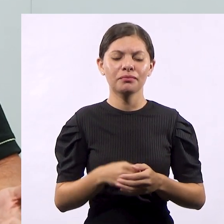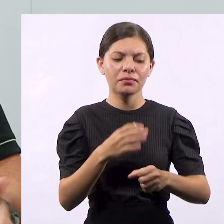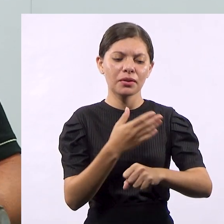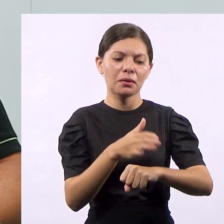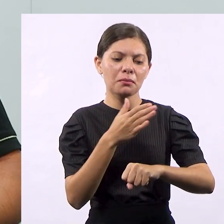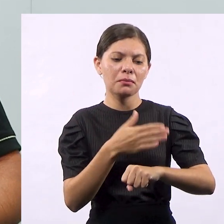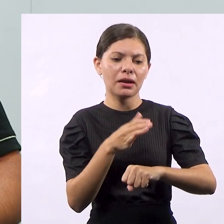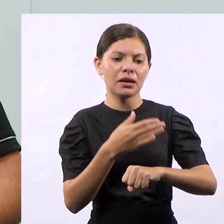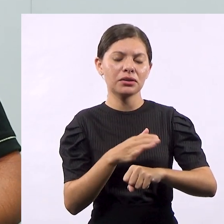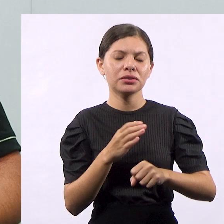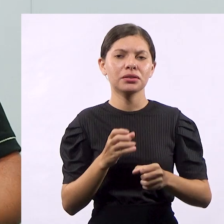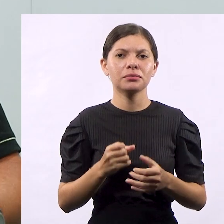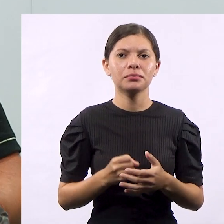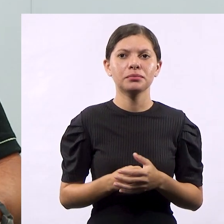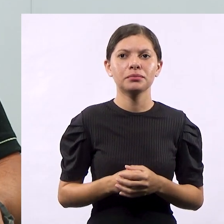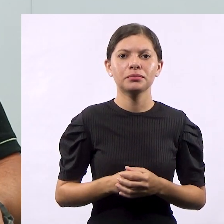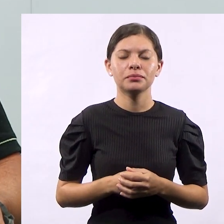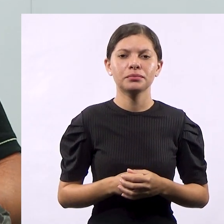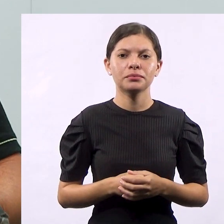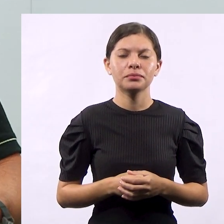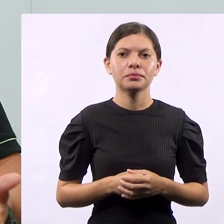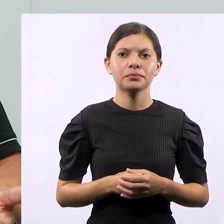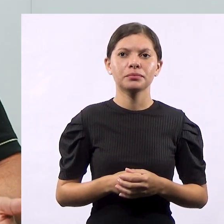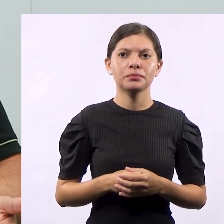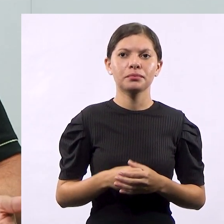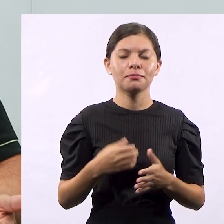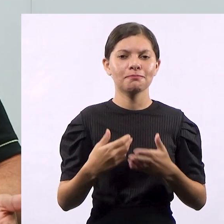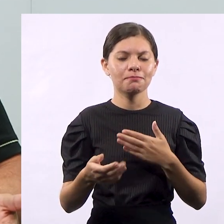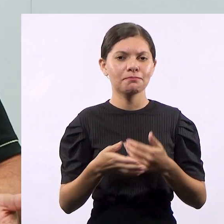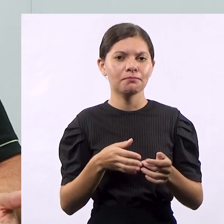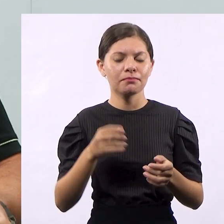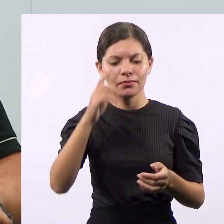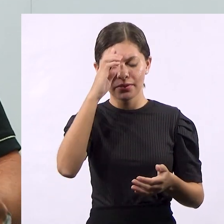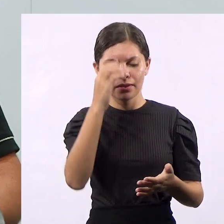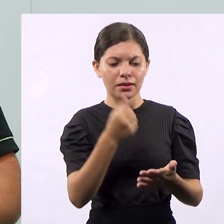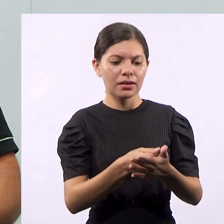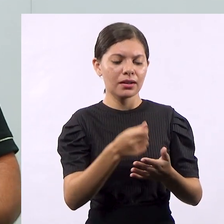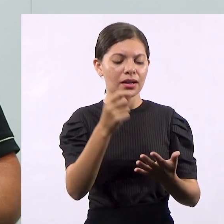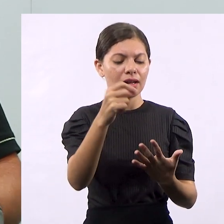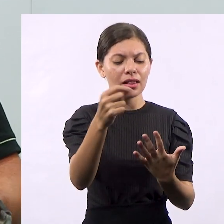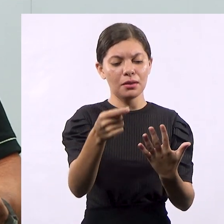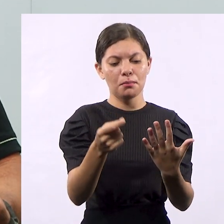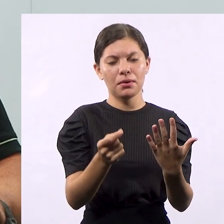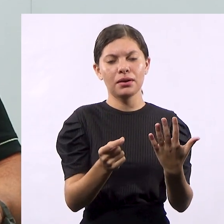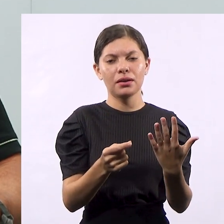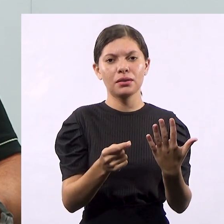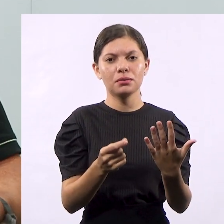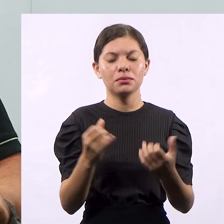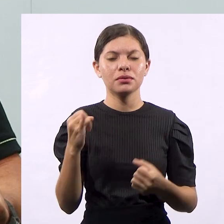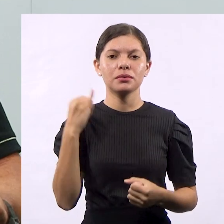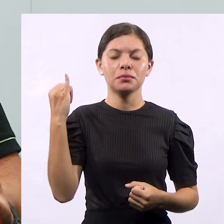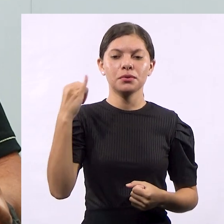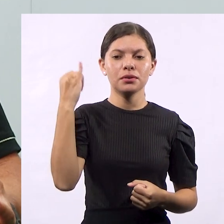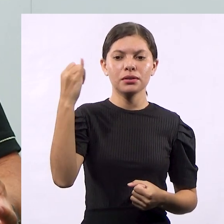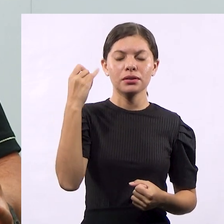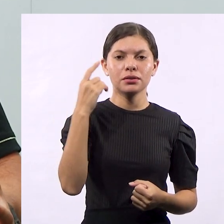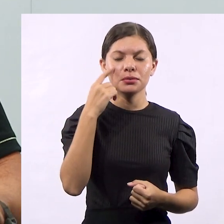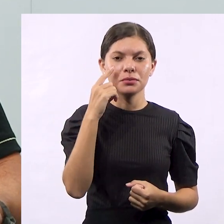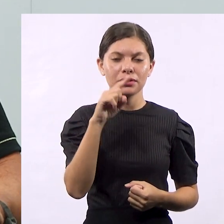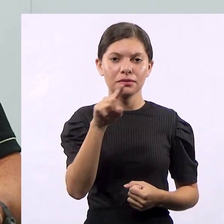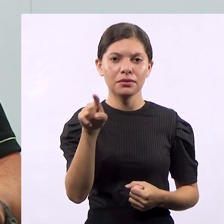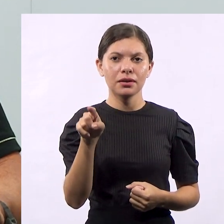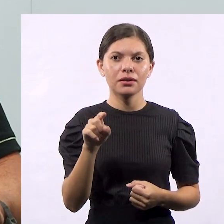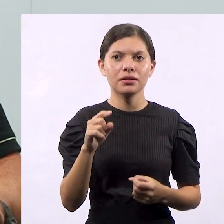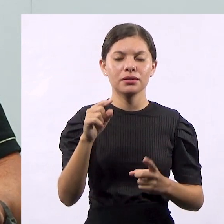alunos pensam a respeito daquele assunto no momento da tomada de decisão. Então, são esses elementos essenciais que precisam ser